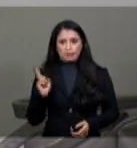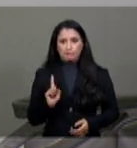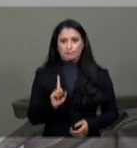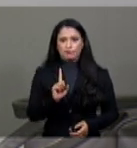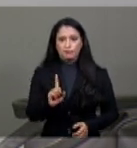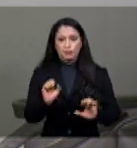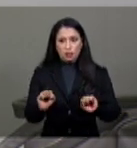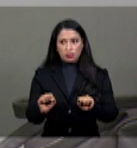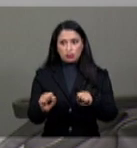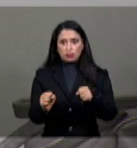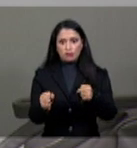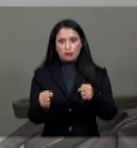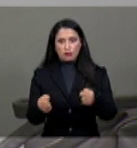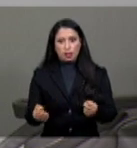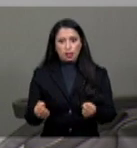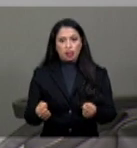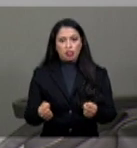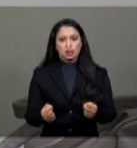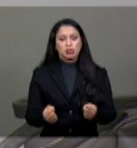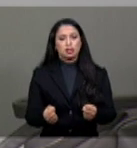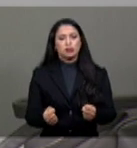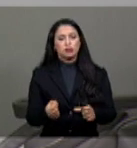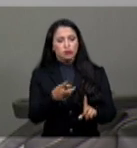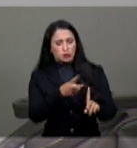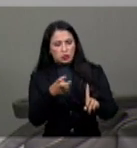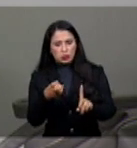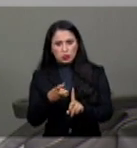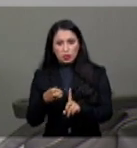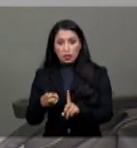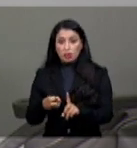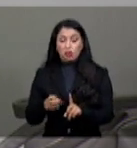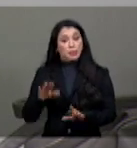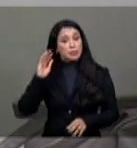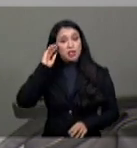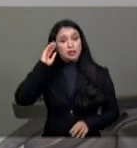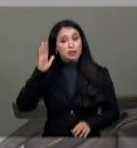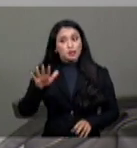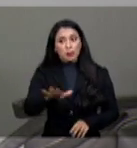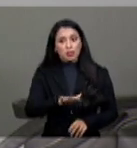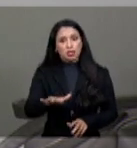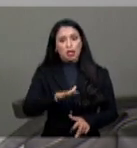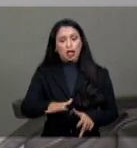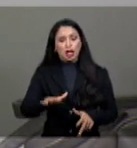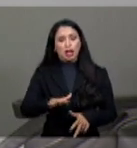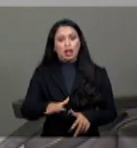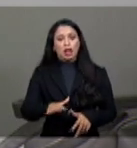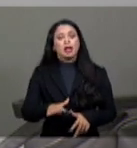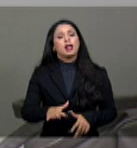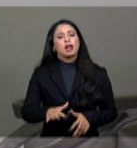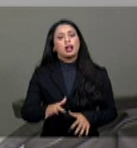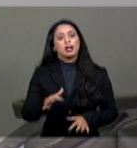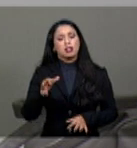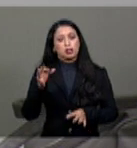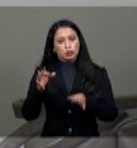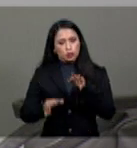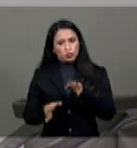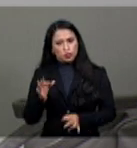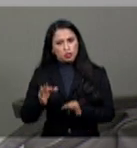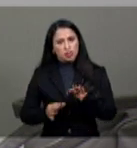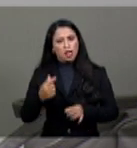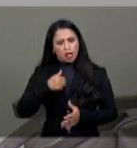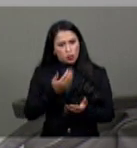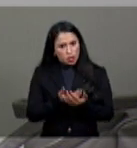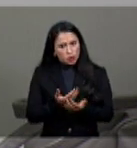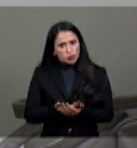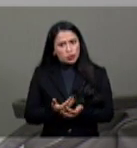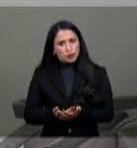defesa dos territórios indígenas, principalmente no âmbito do judiciário, que eu estudei para isso. Um dos meus objetivos de fazer o